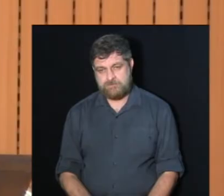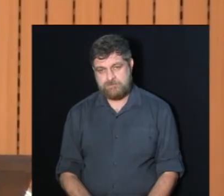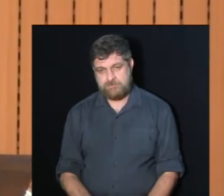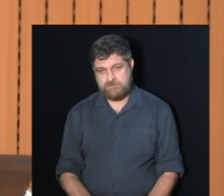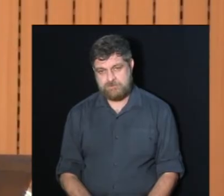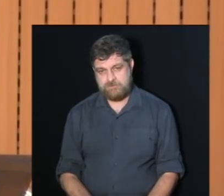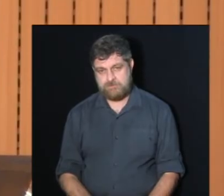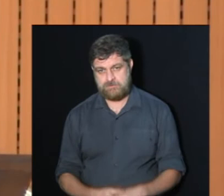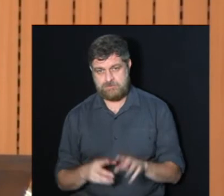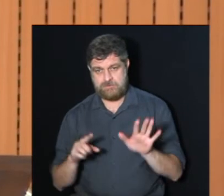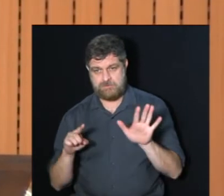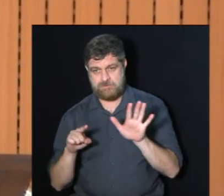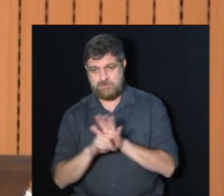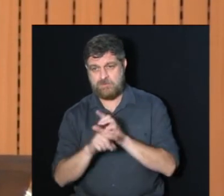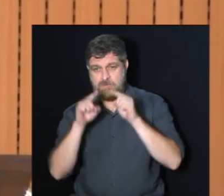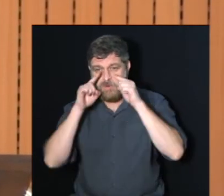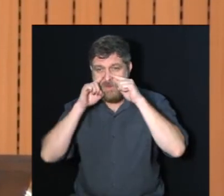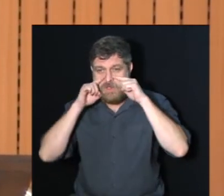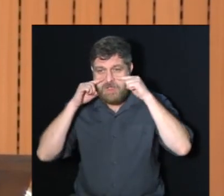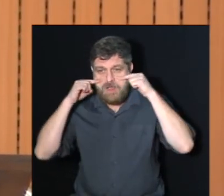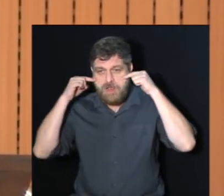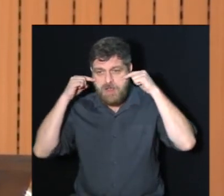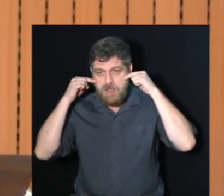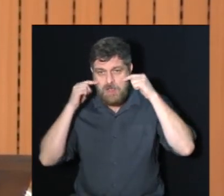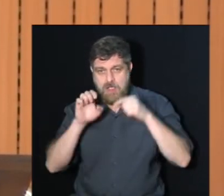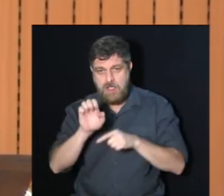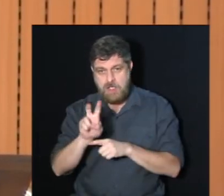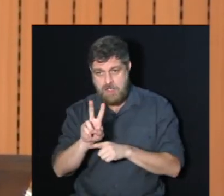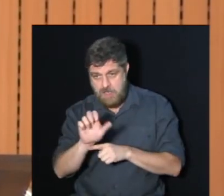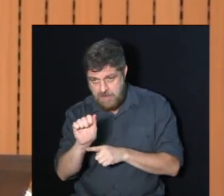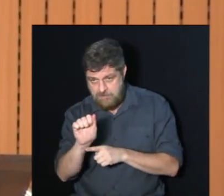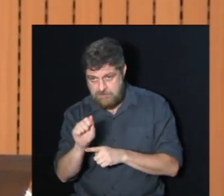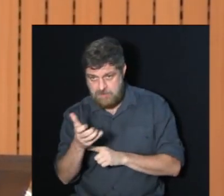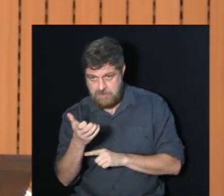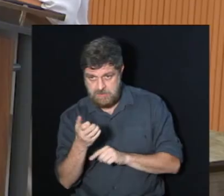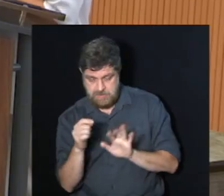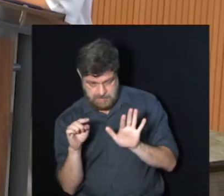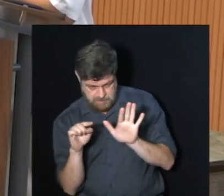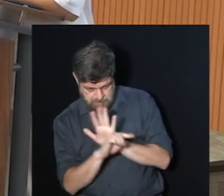A pergunta é para a cacique Eva. Eva, você quer que eu repita a pergunta?